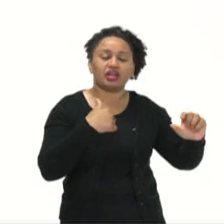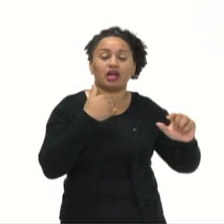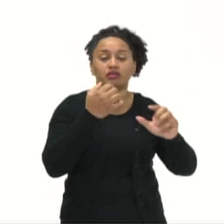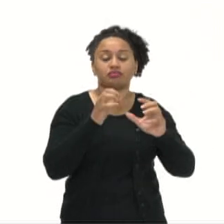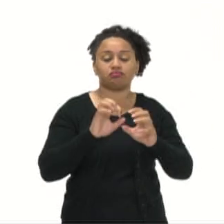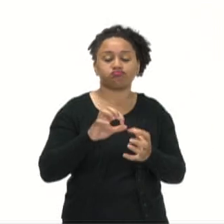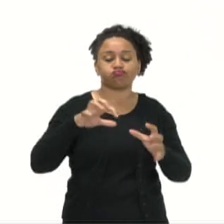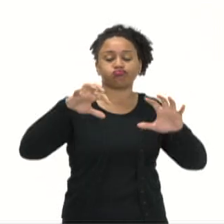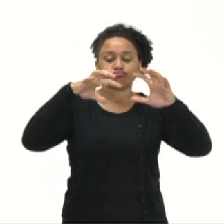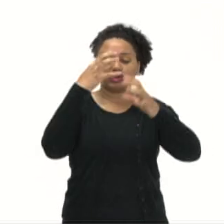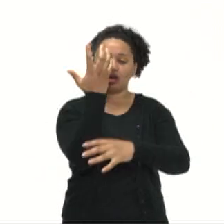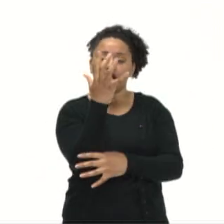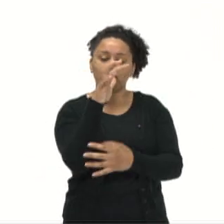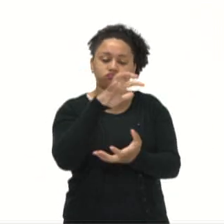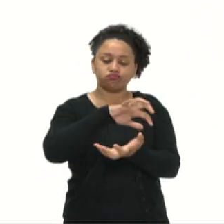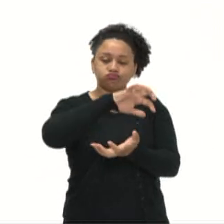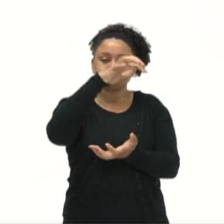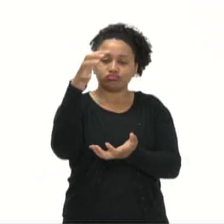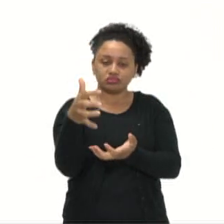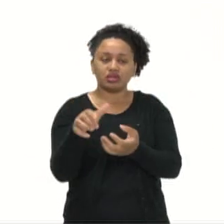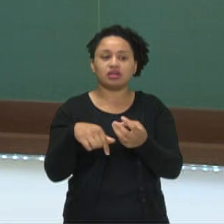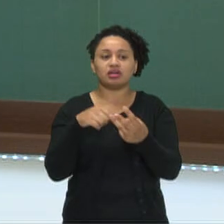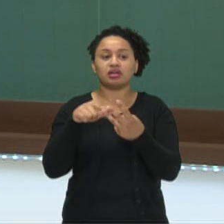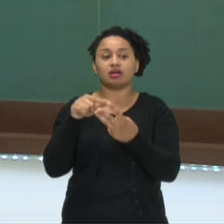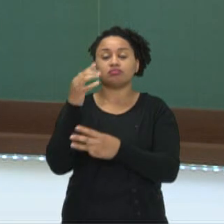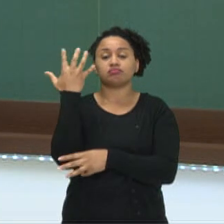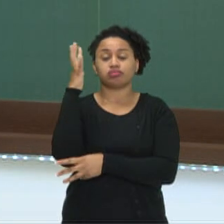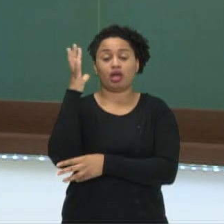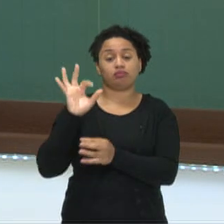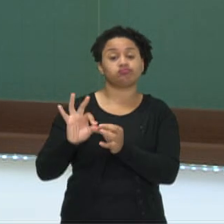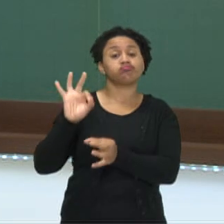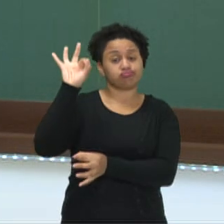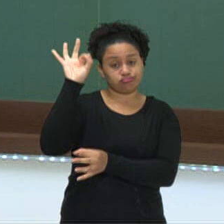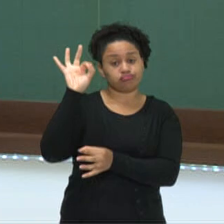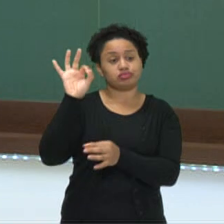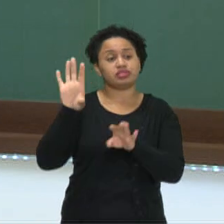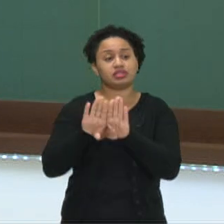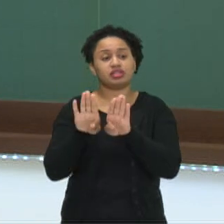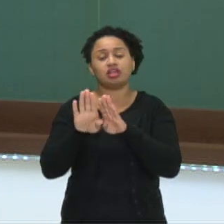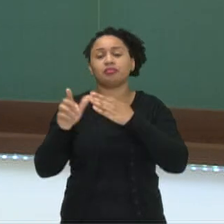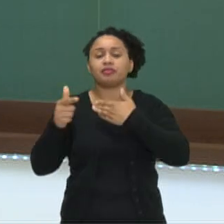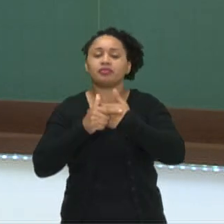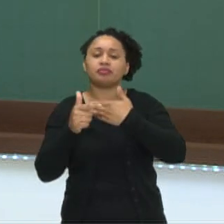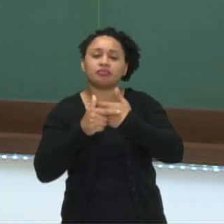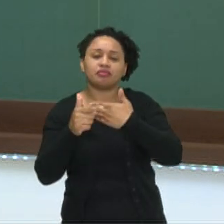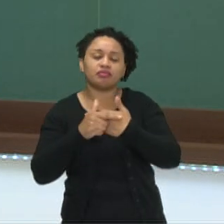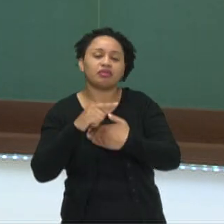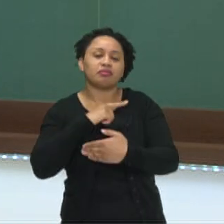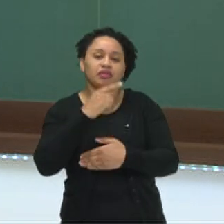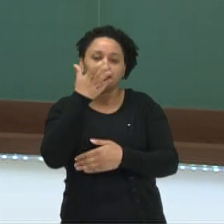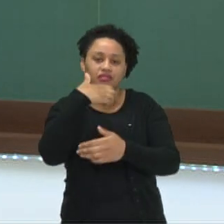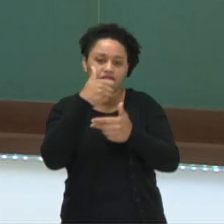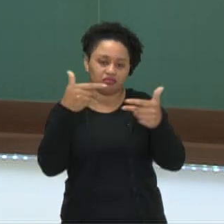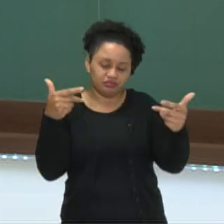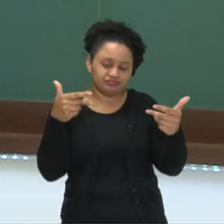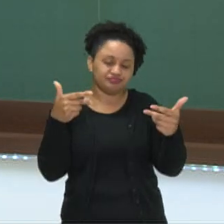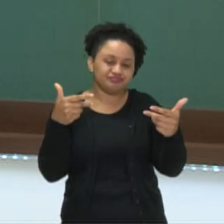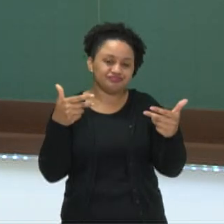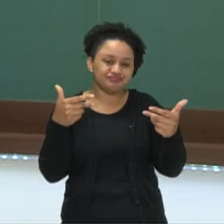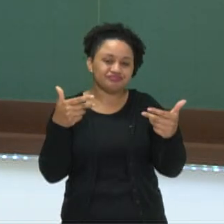o conceito de planta arbórea e a funções, né, na verdade, as funções do fruto.